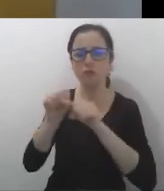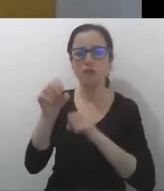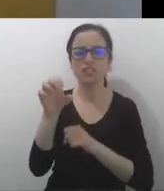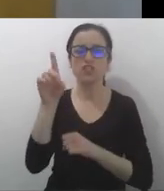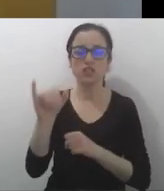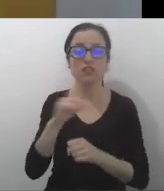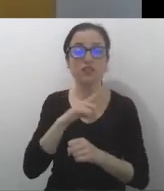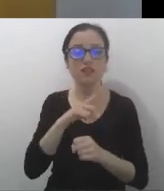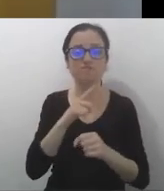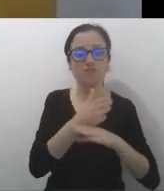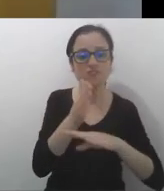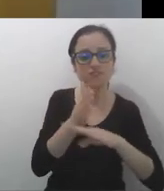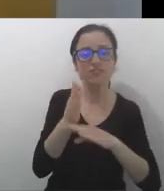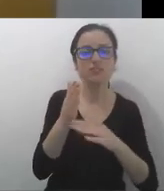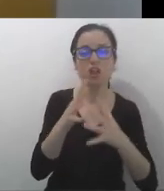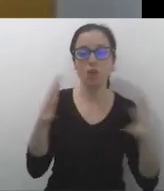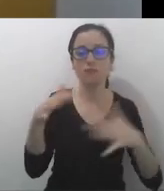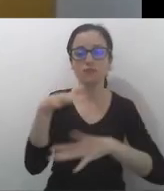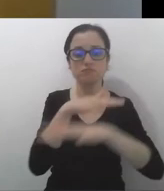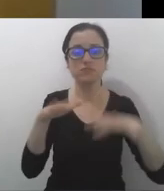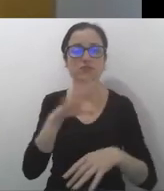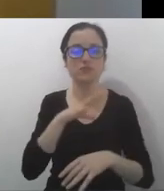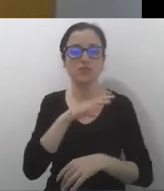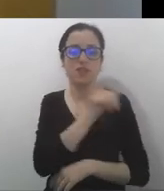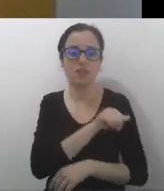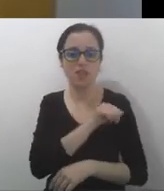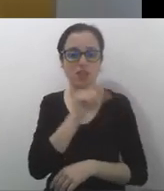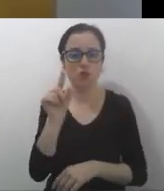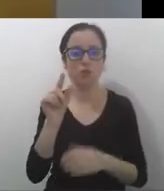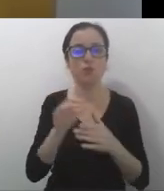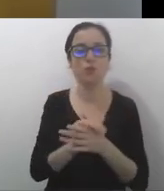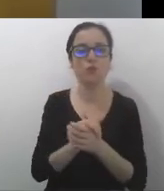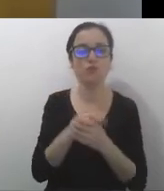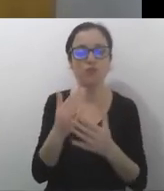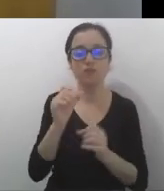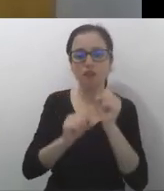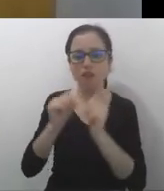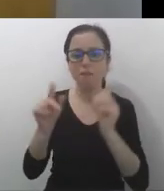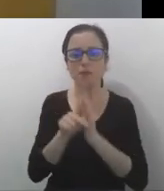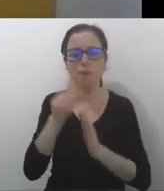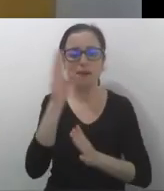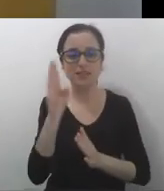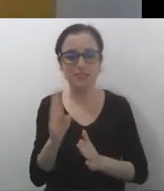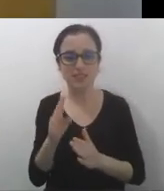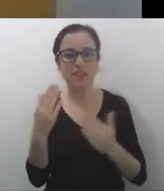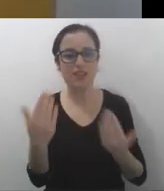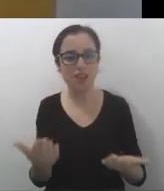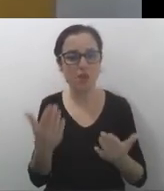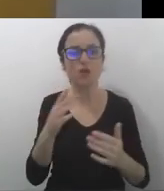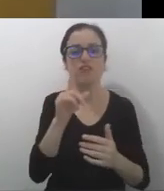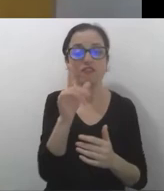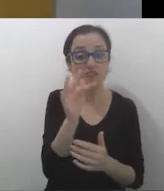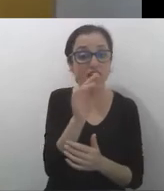Janeiro, nas indústrias brasileiras. O Fred trabalhou em Campinas, na Equipesca, dando continuidade, inclusive, a um trabalho que tinha